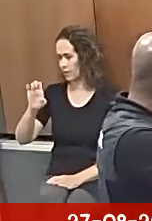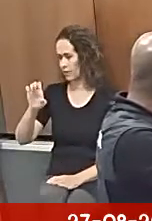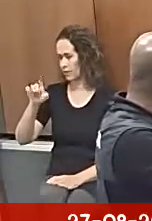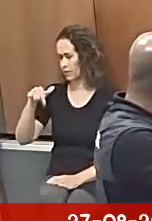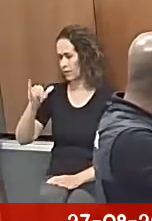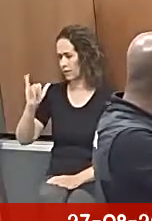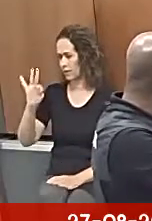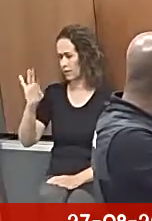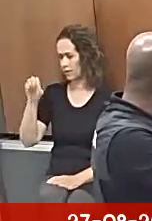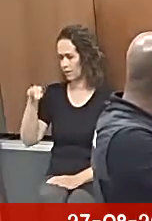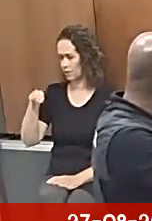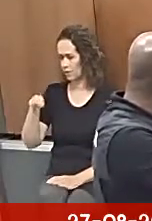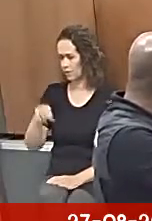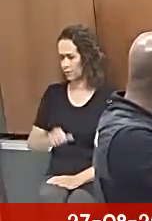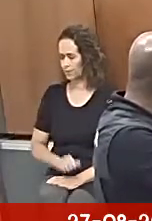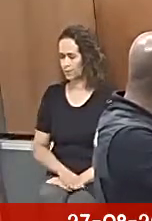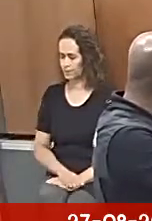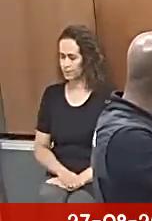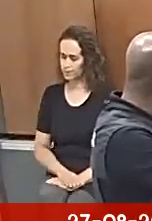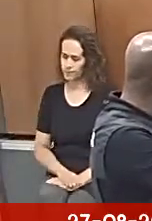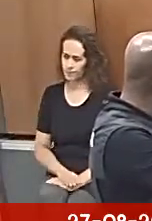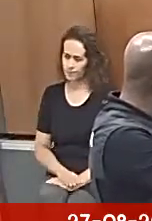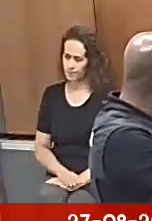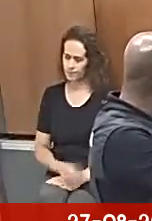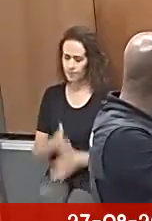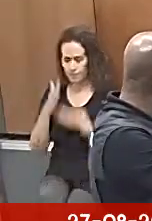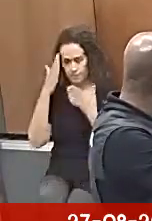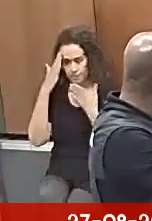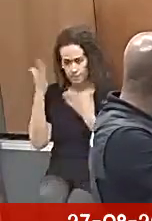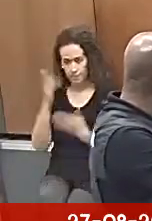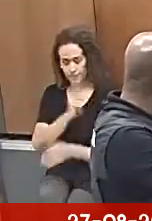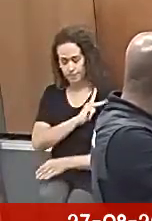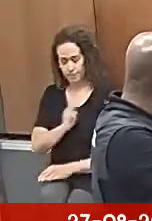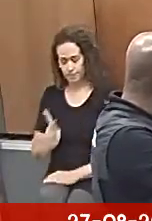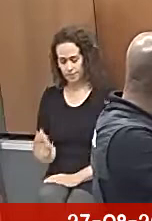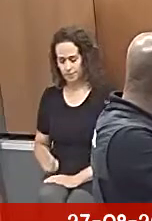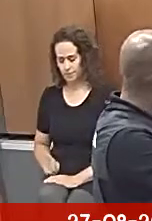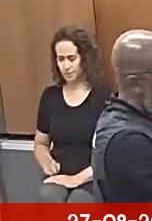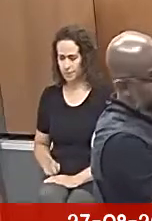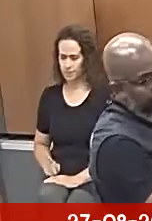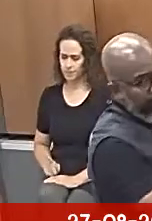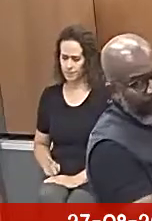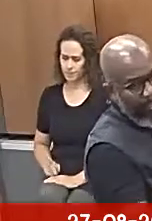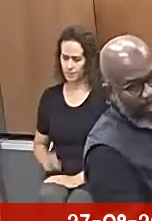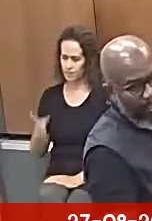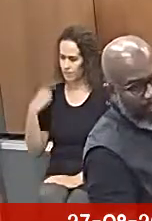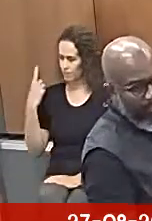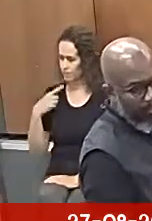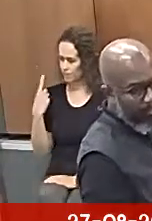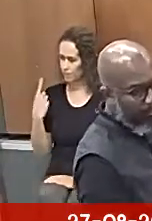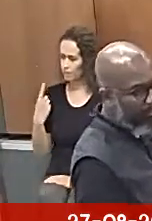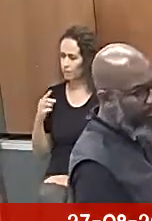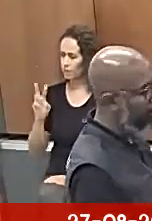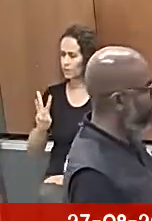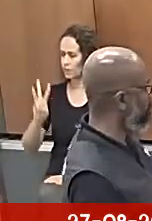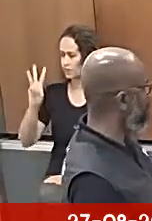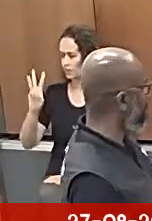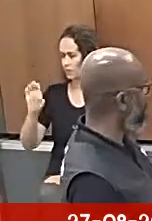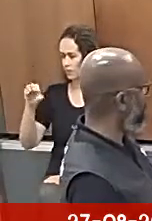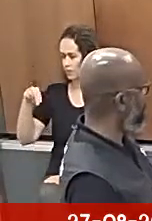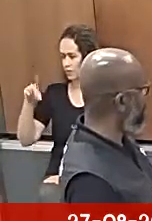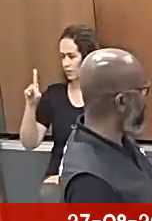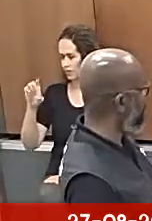dessa audiência obrigado seu presidente o deputado professor o entendeu